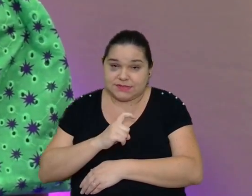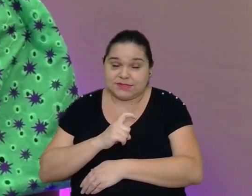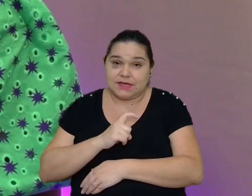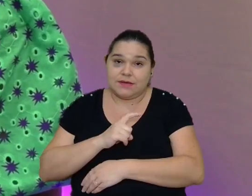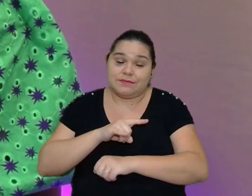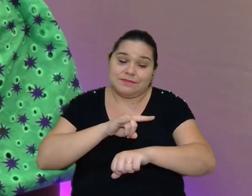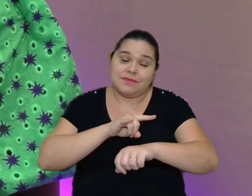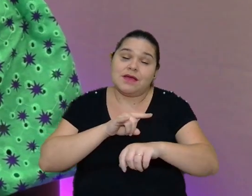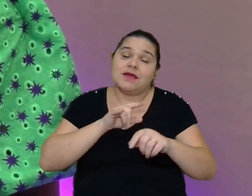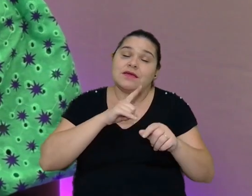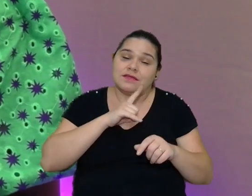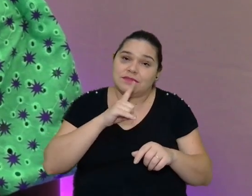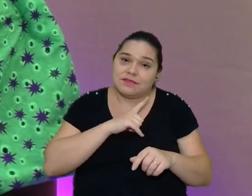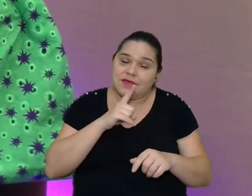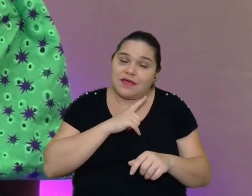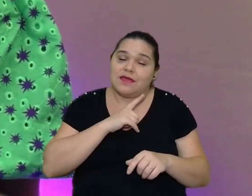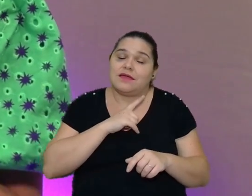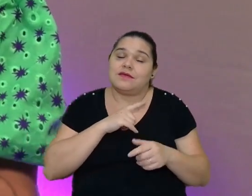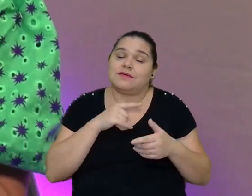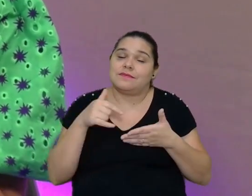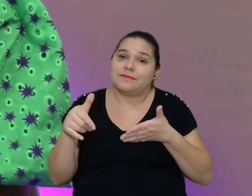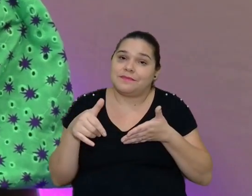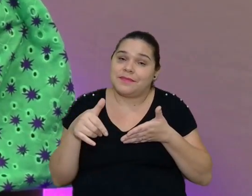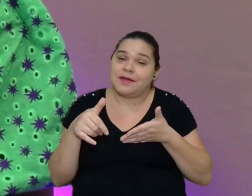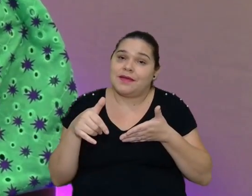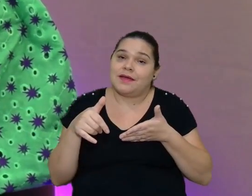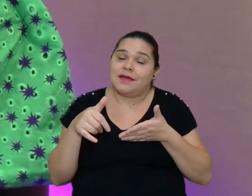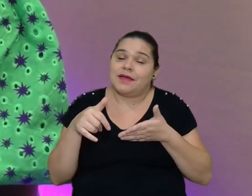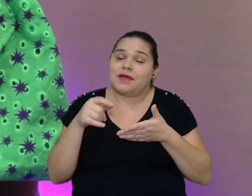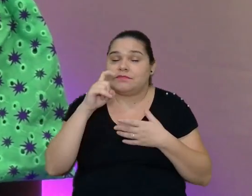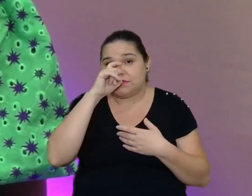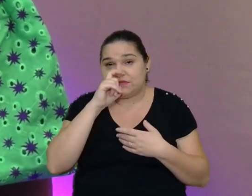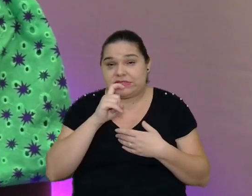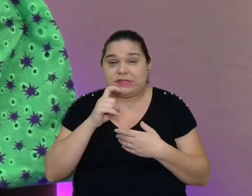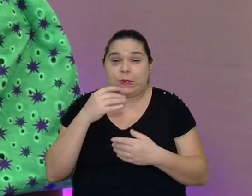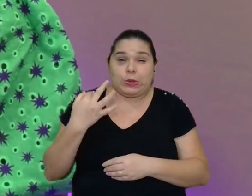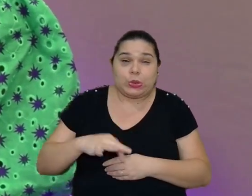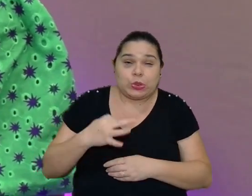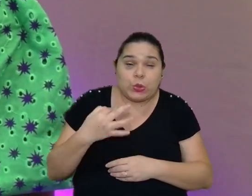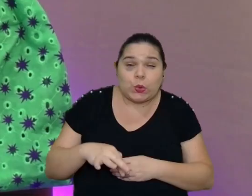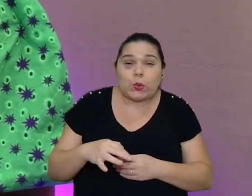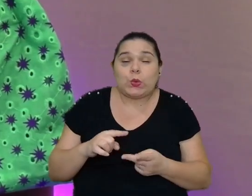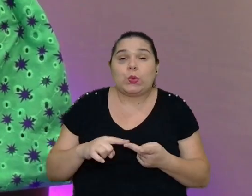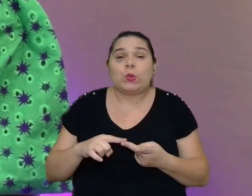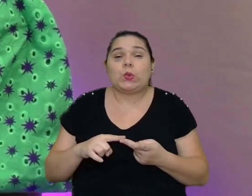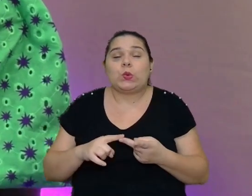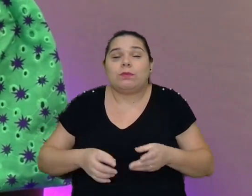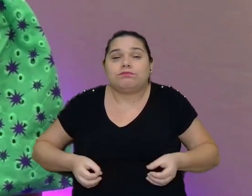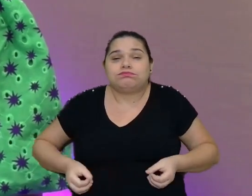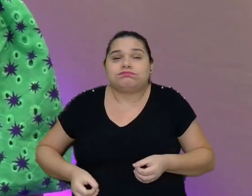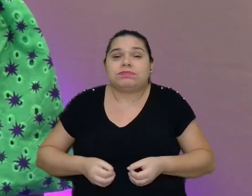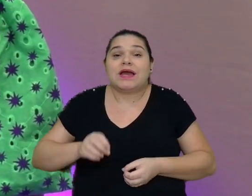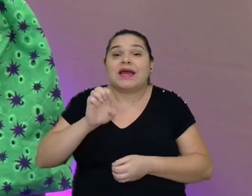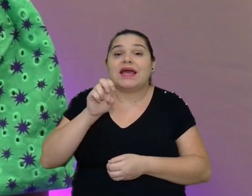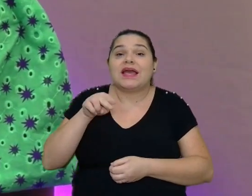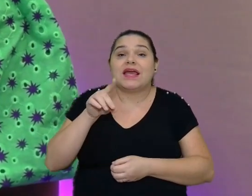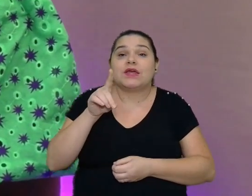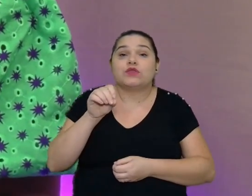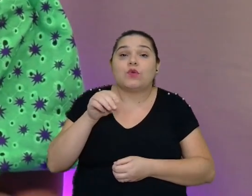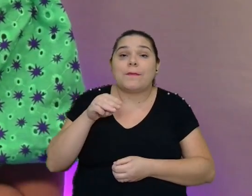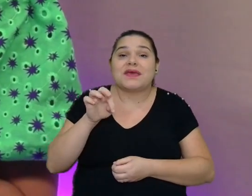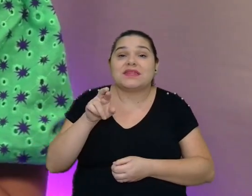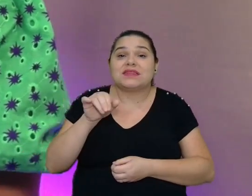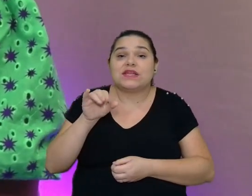essa jornada é eventualmente dores da menstruação, endometriose, enfim, sim, a empresa precisa olhar para isso.